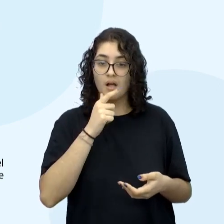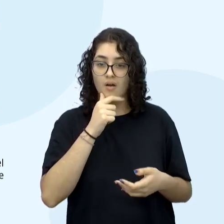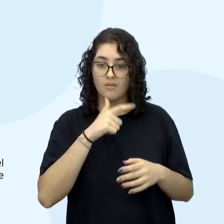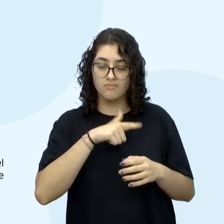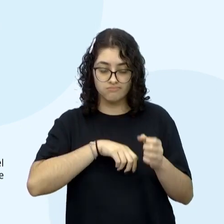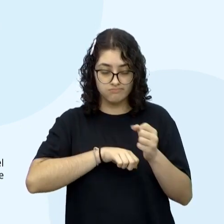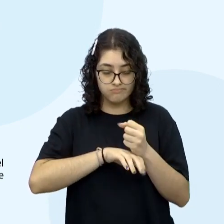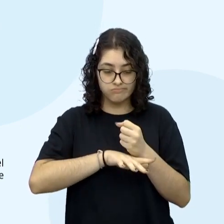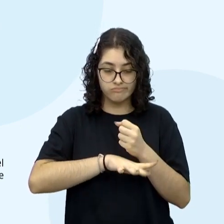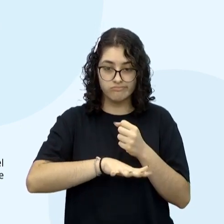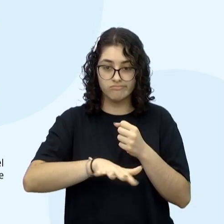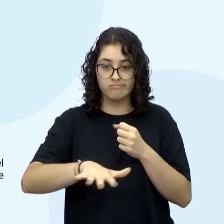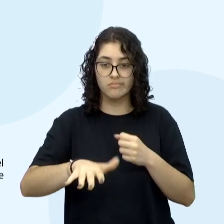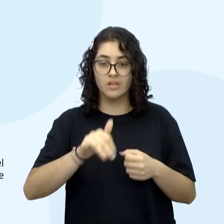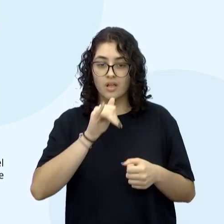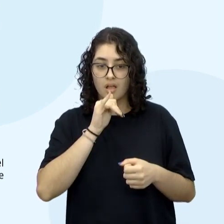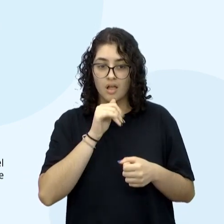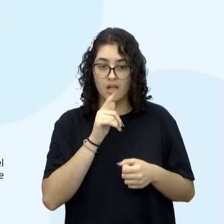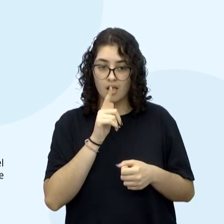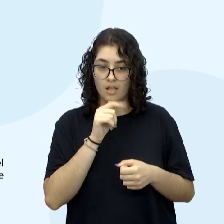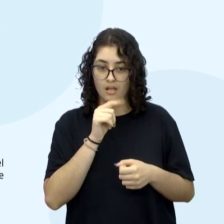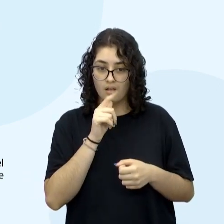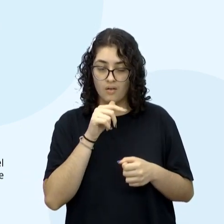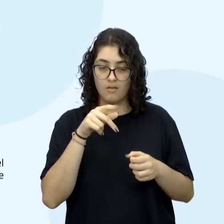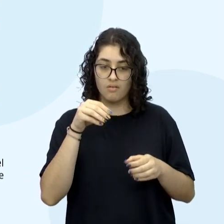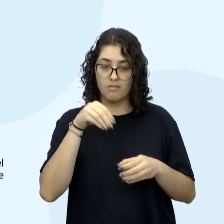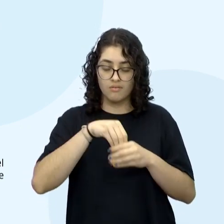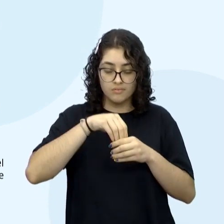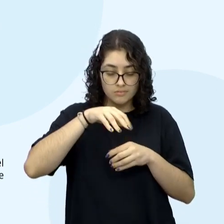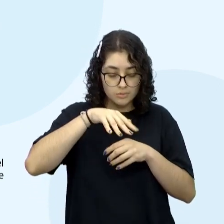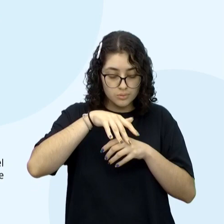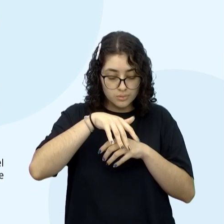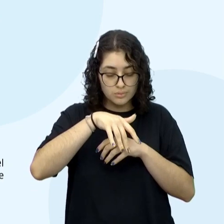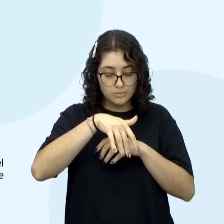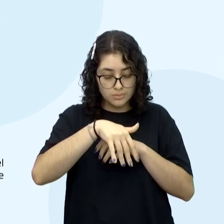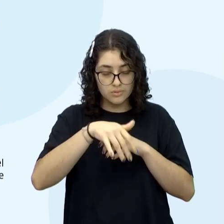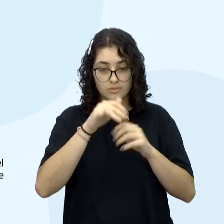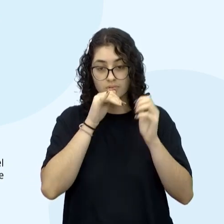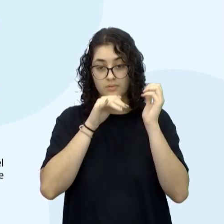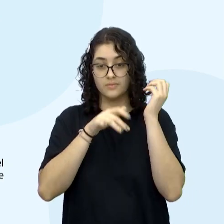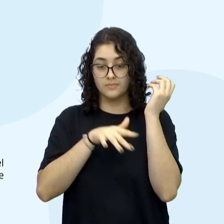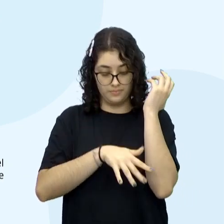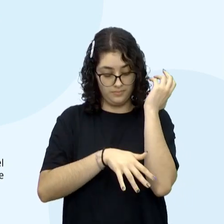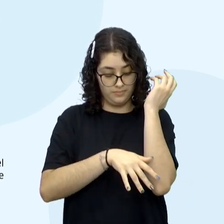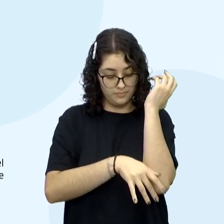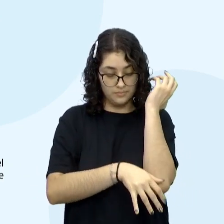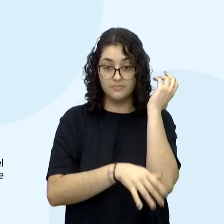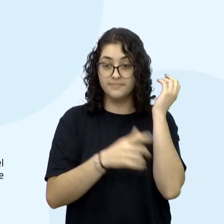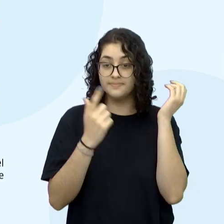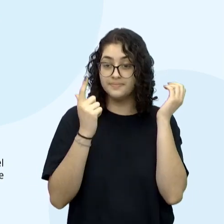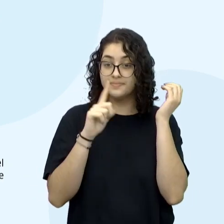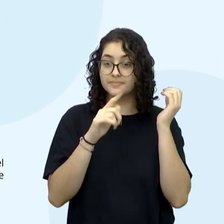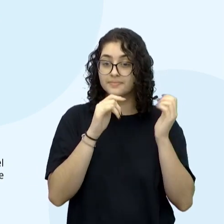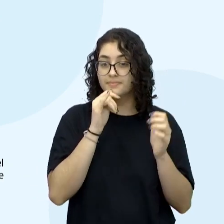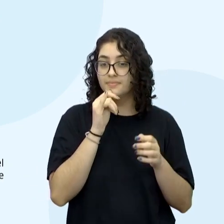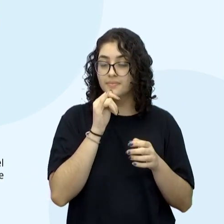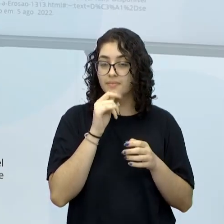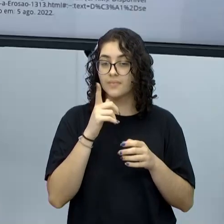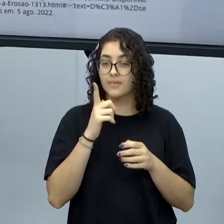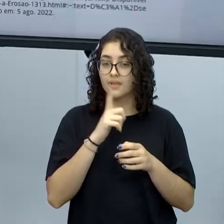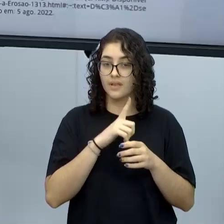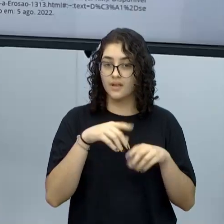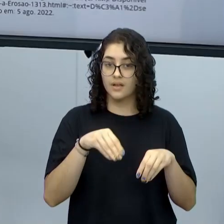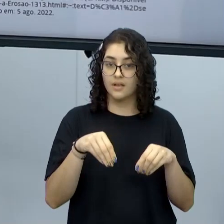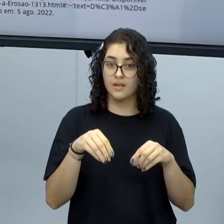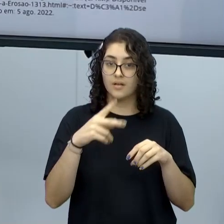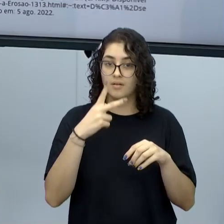superfície. Então, ao invés dessa água ir caindo aos poucos e, vamos dizer, você colocar o solo como